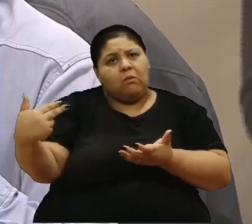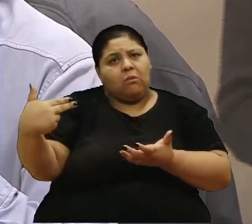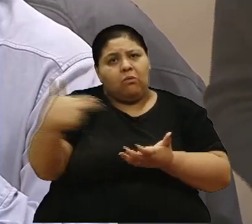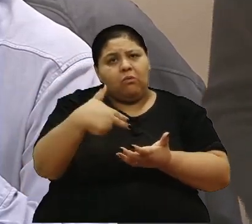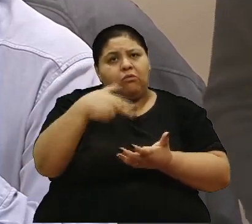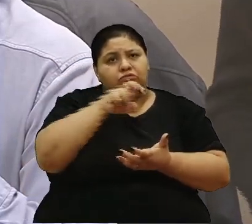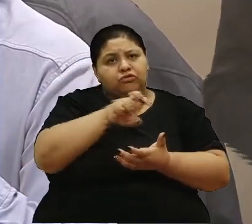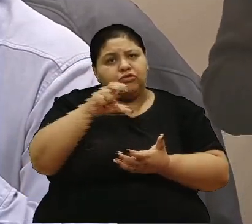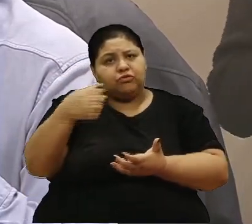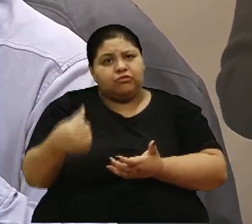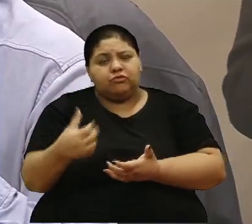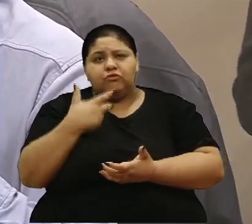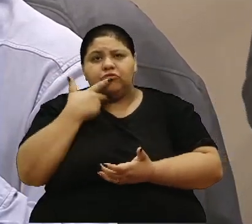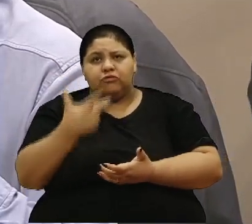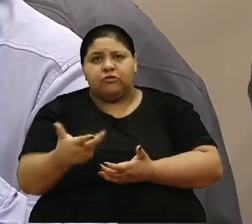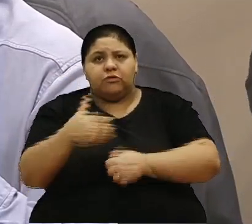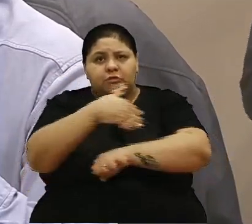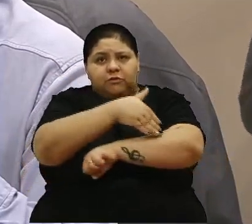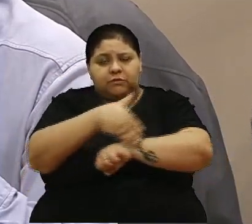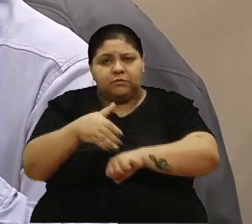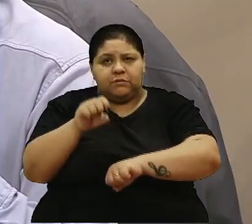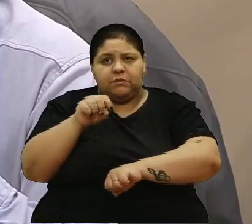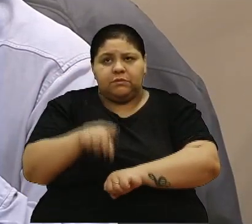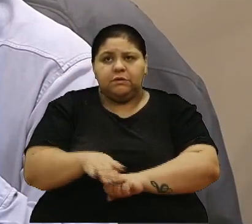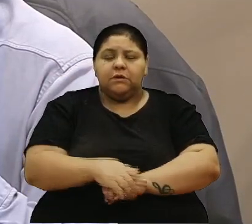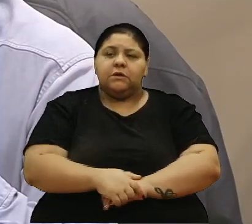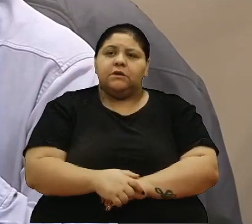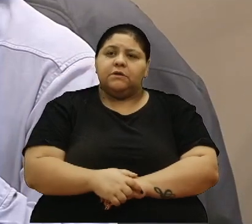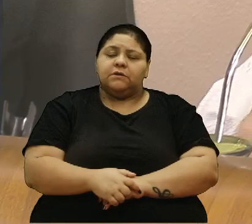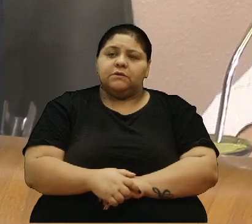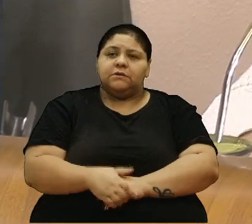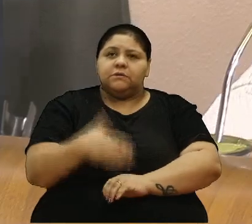então eu vou sempre citar os endereços aqui. Seria isso. Obrigado. Com a palavra.